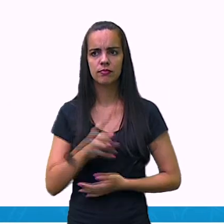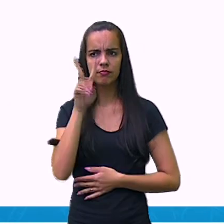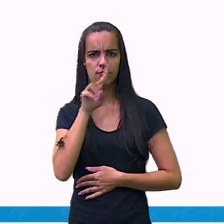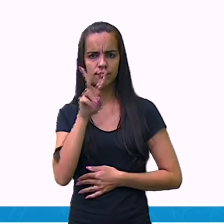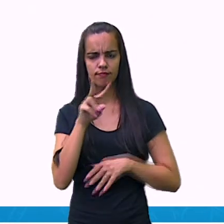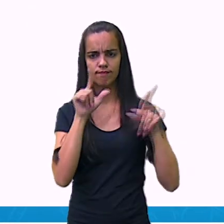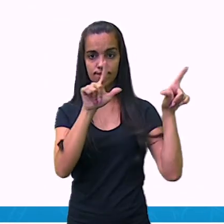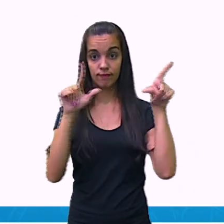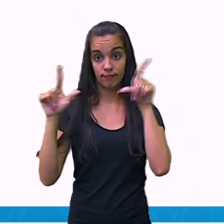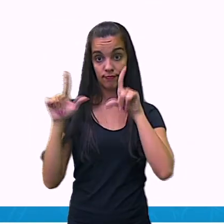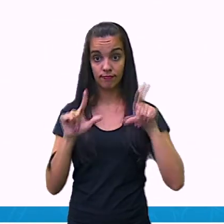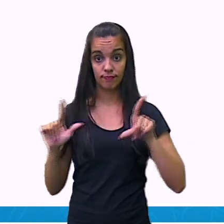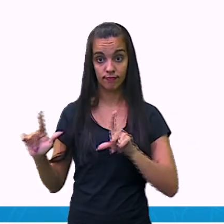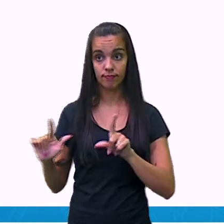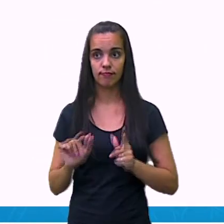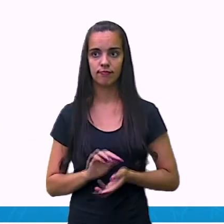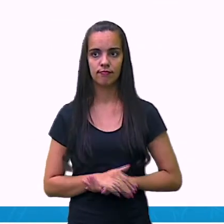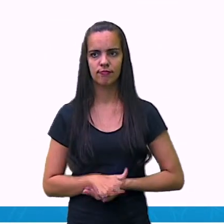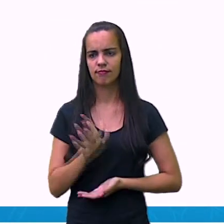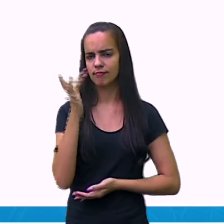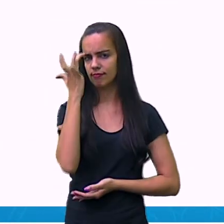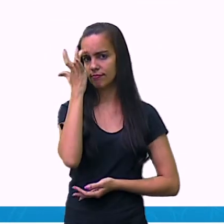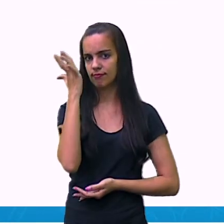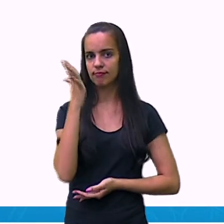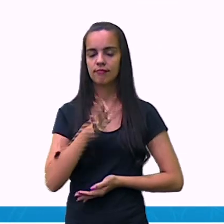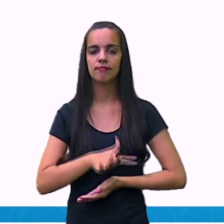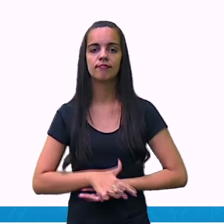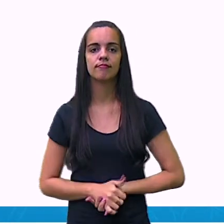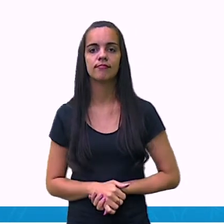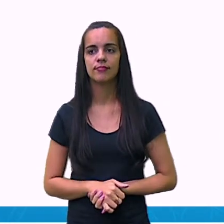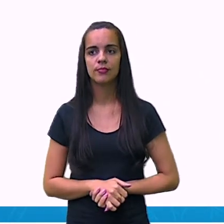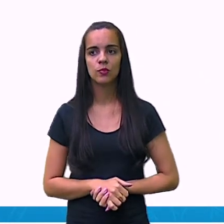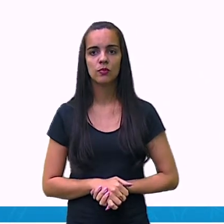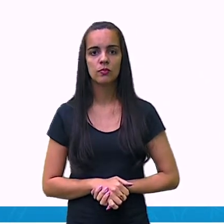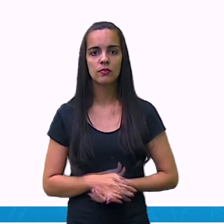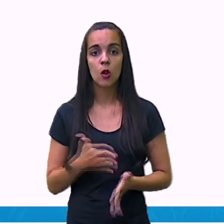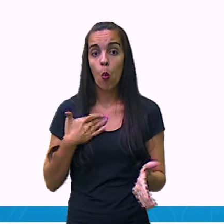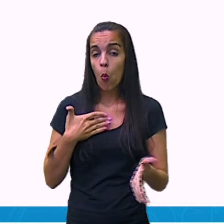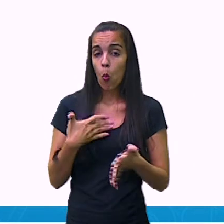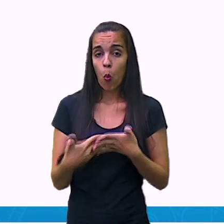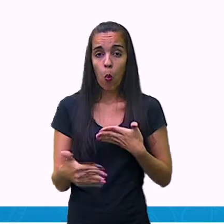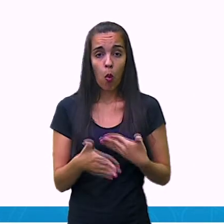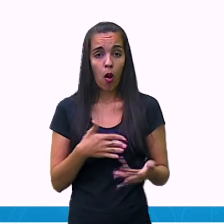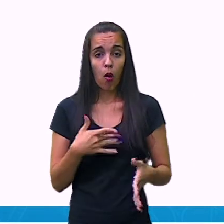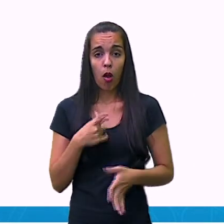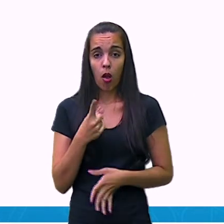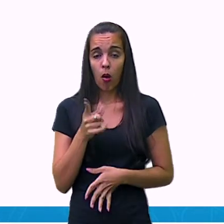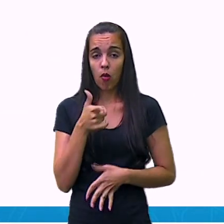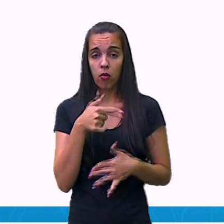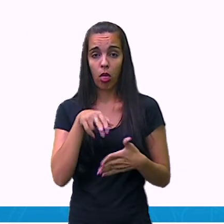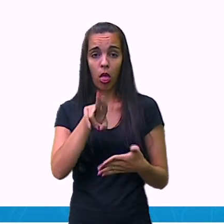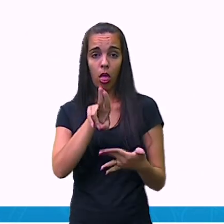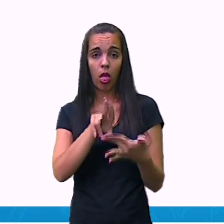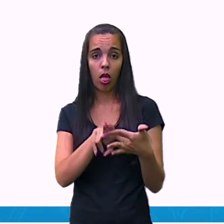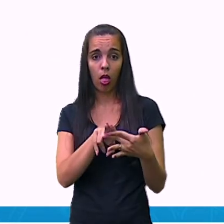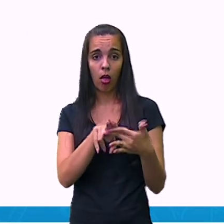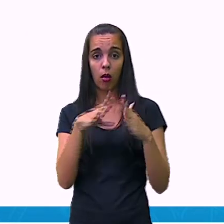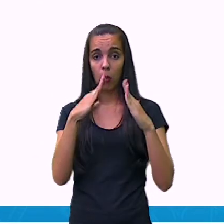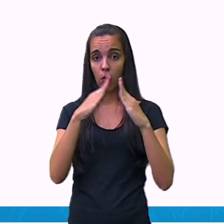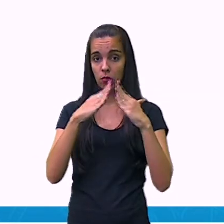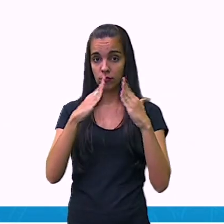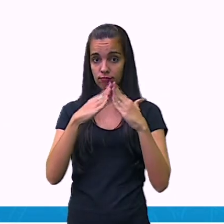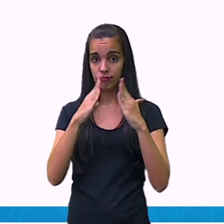Leia a tirinha e faça as atividades. Qualquer um que ficar deitado